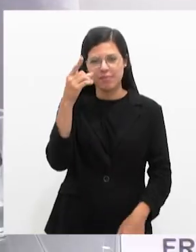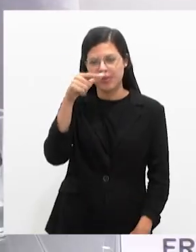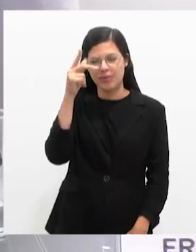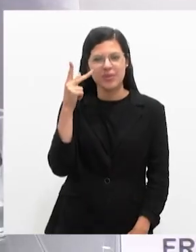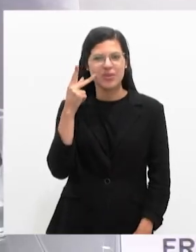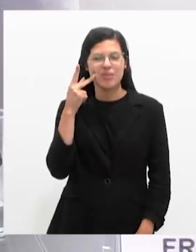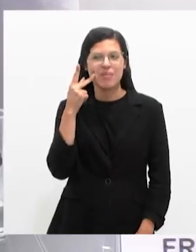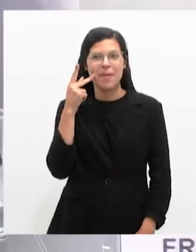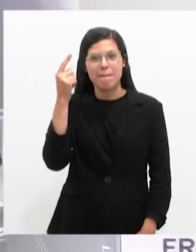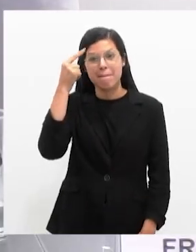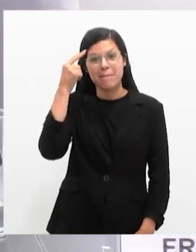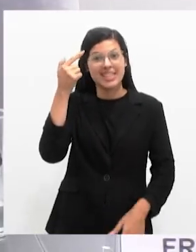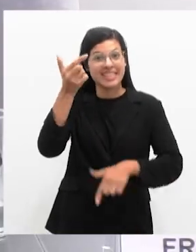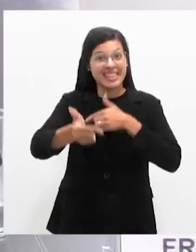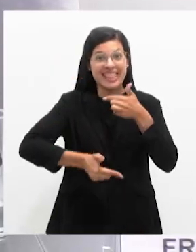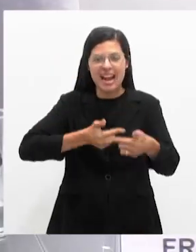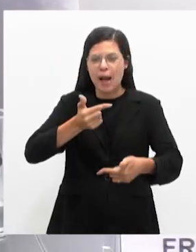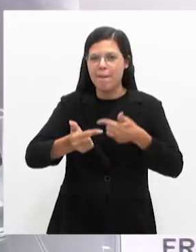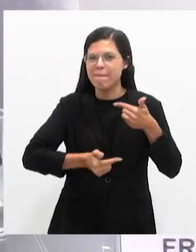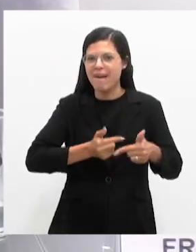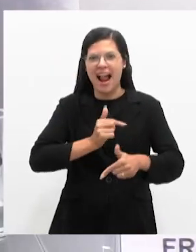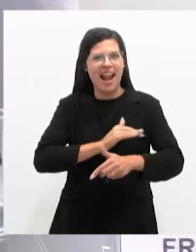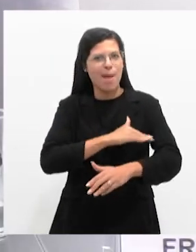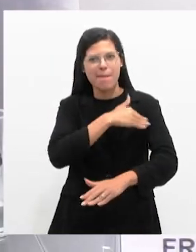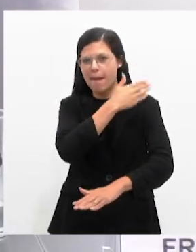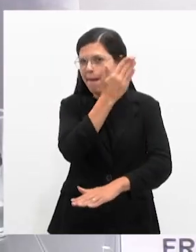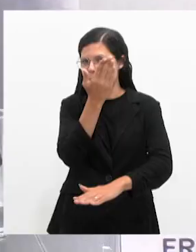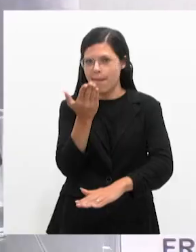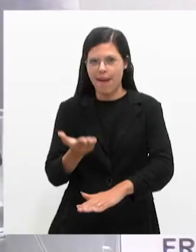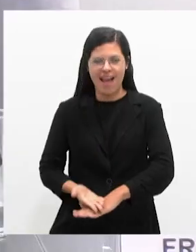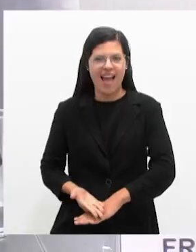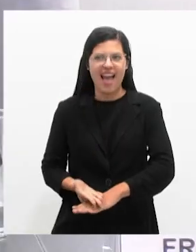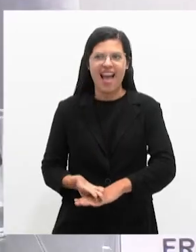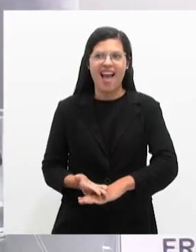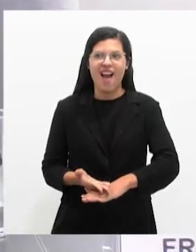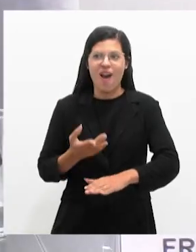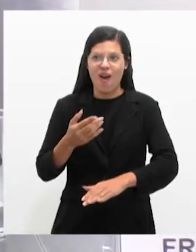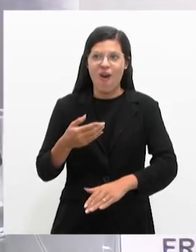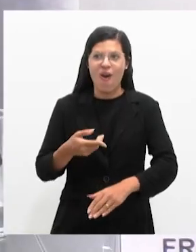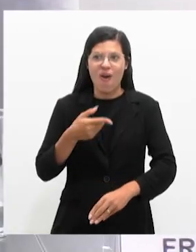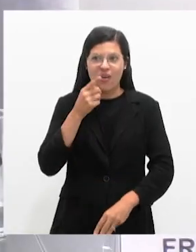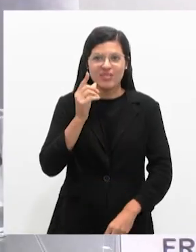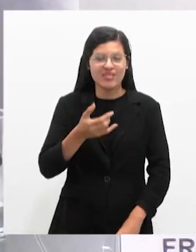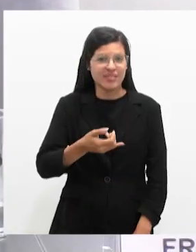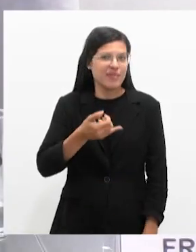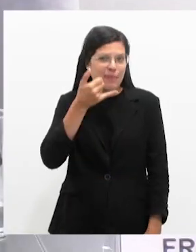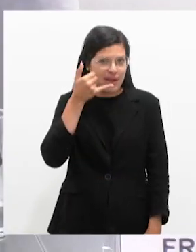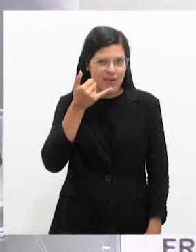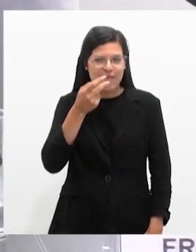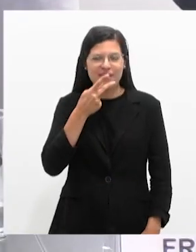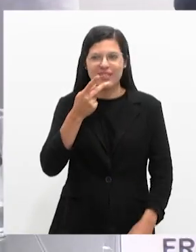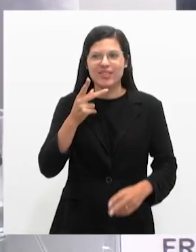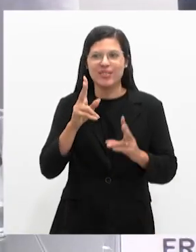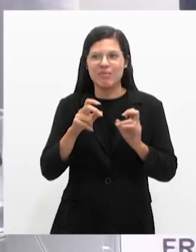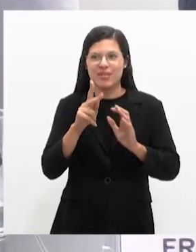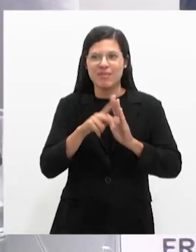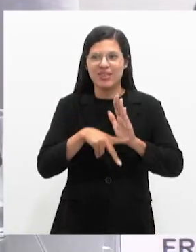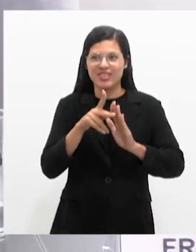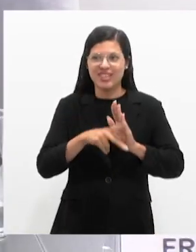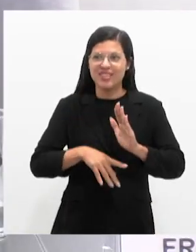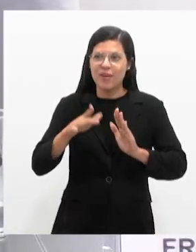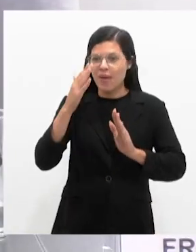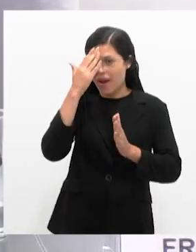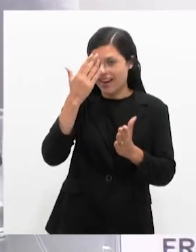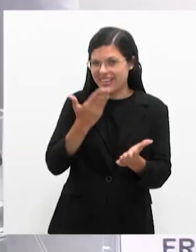desse projeto. Então, significa que Vossa Excelência está em casa pensando em trabalho, o que deve fazer da vida da sua esposa. Mas eu